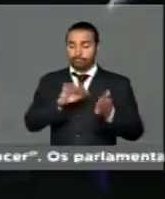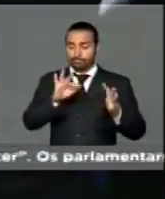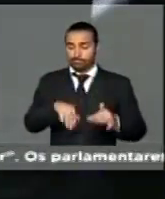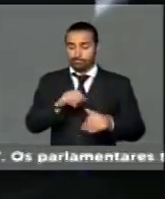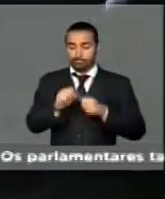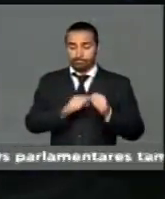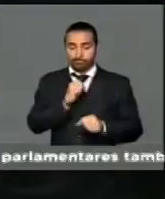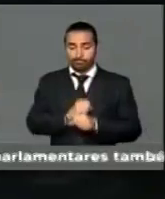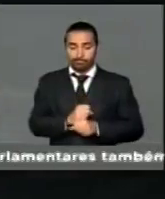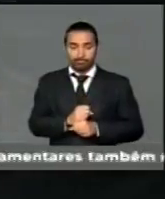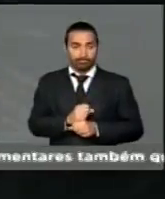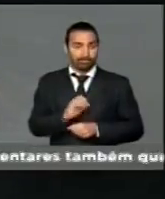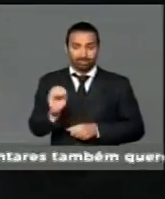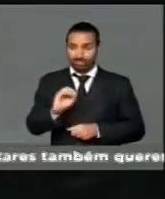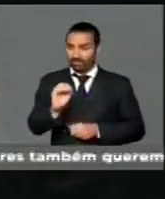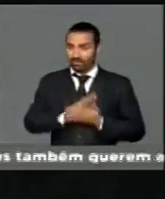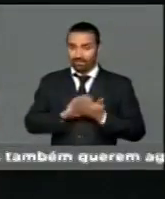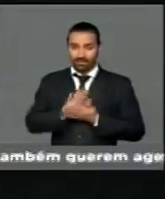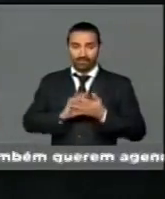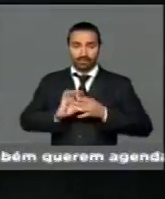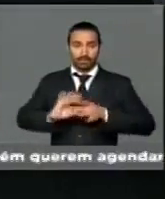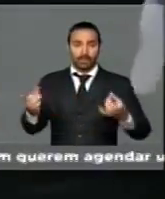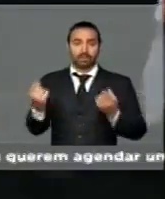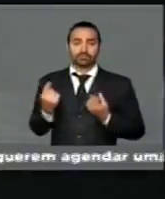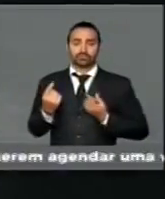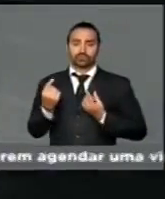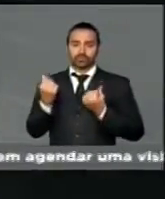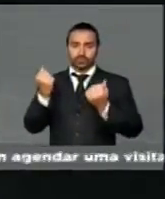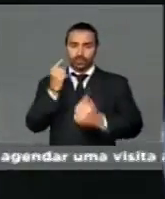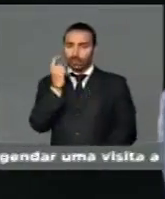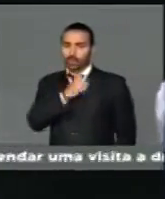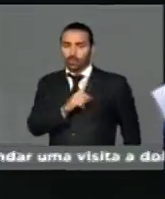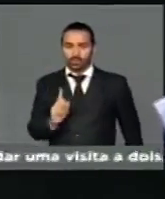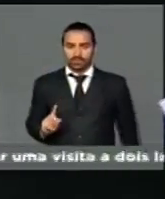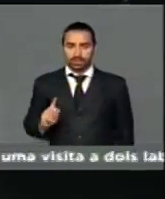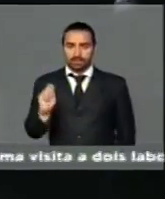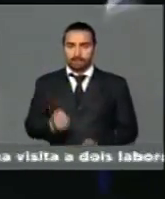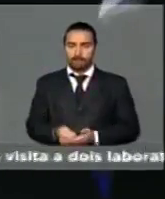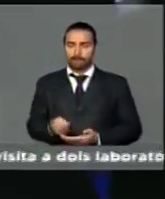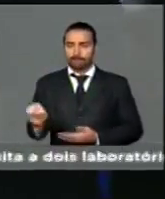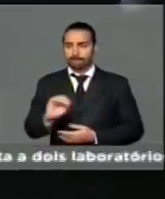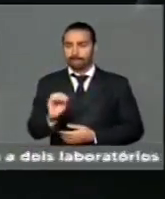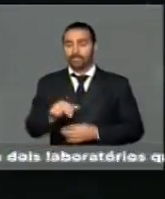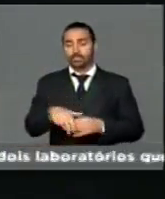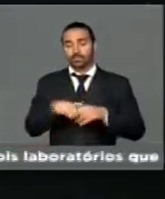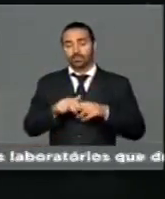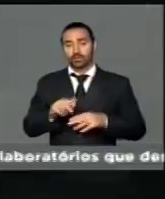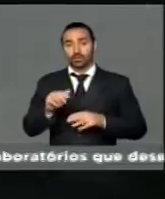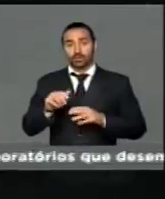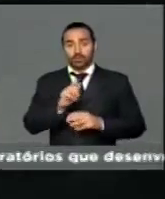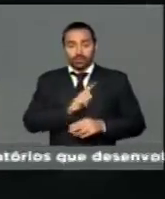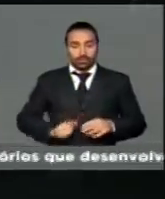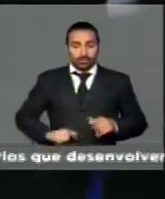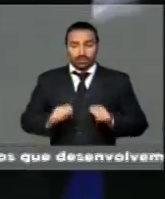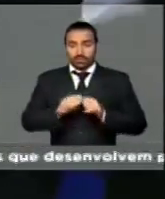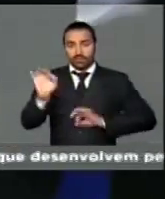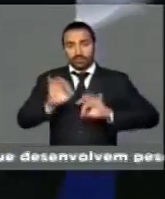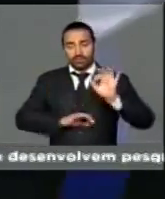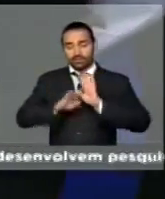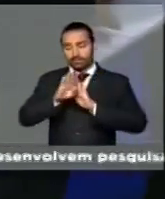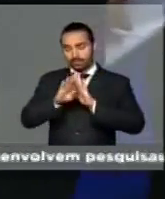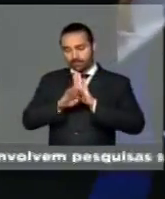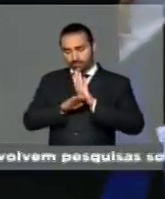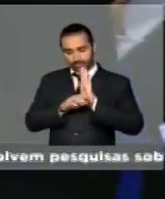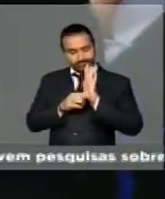que foi descontingenciado, na sua maioria dos deputados, estão conseguindo empenhá-las. E o governo fez um cronograma que está totalmente